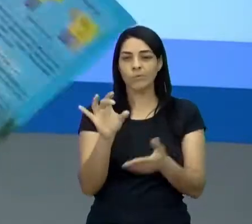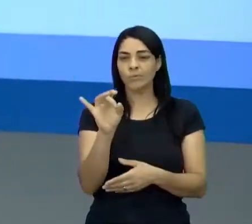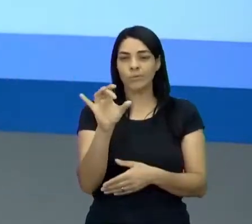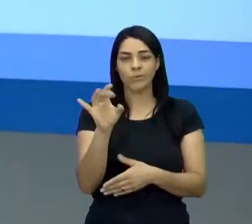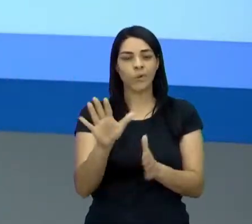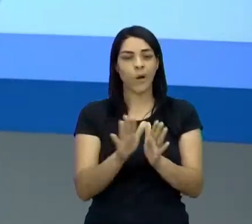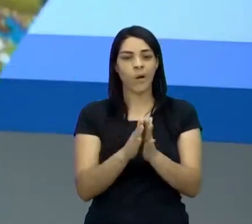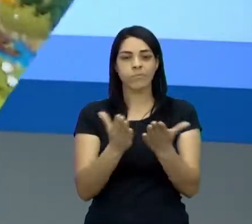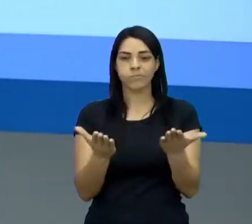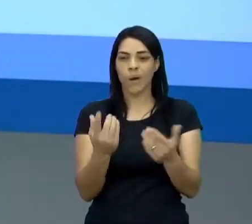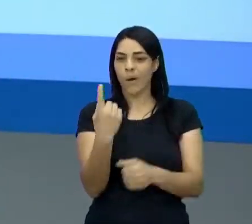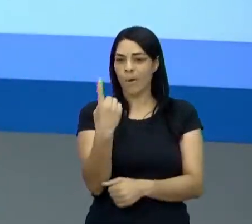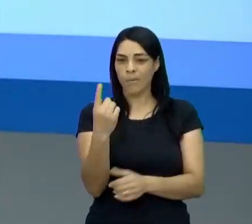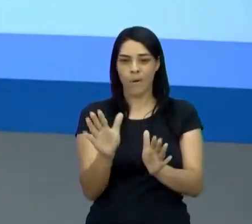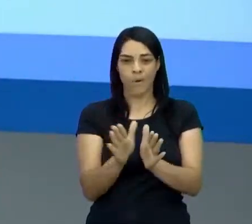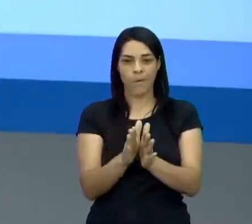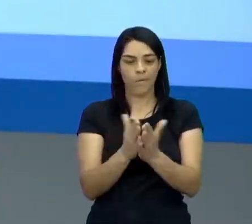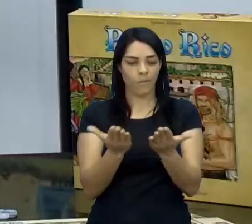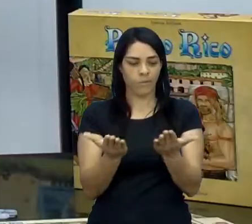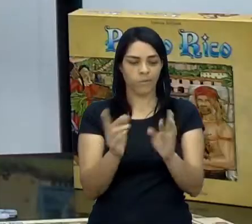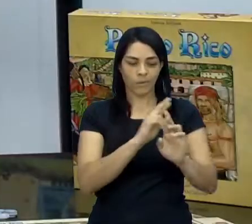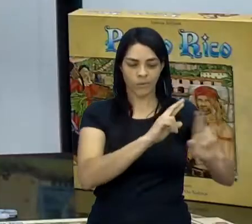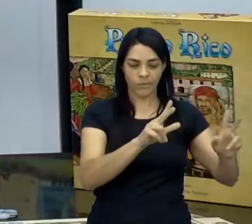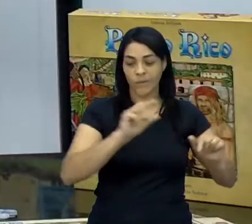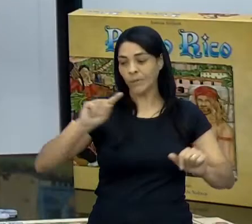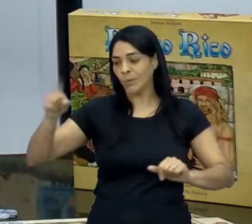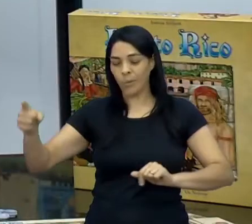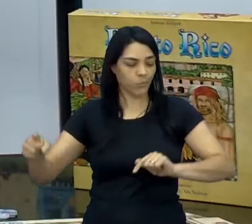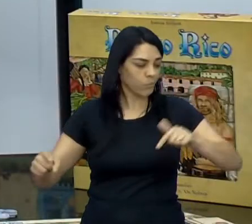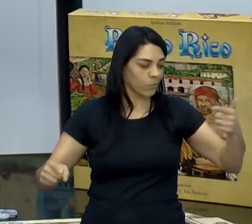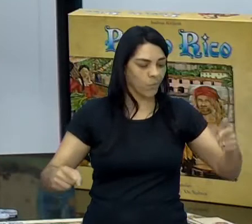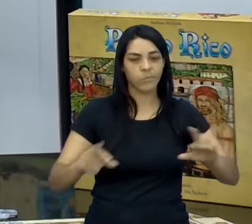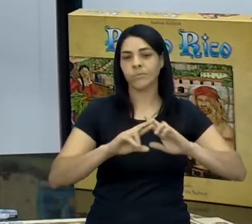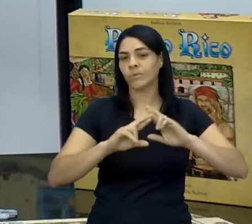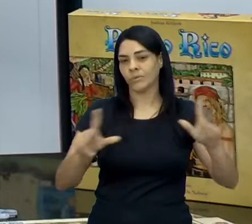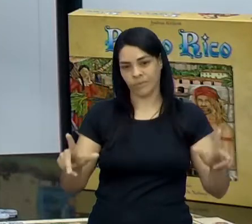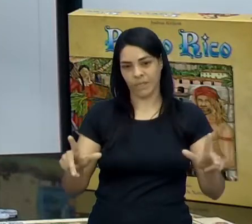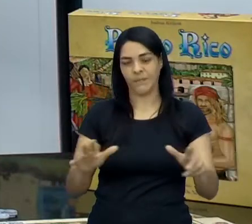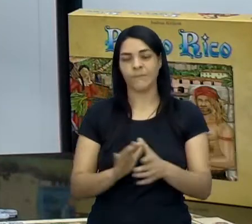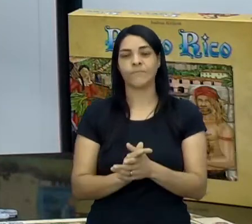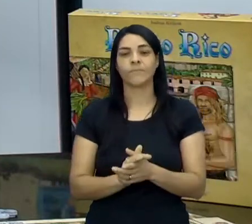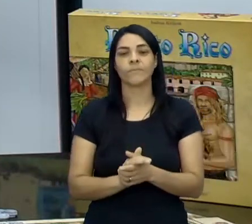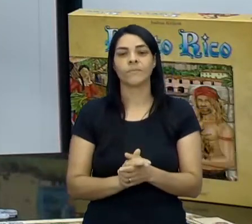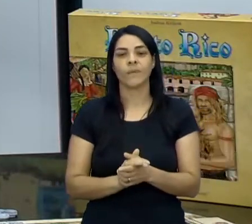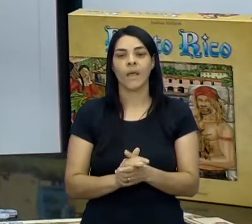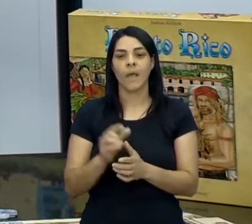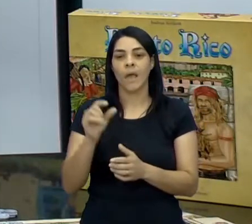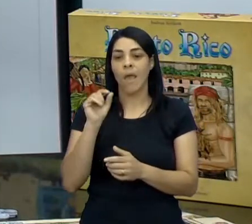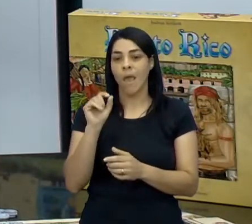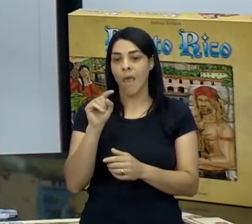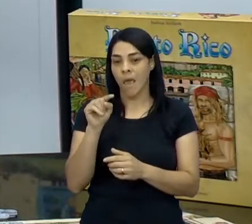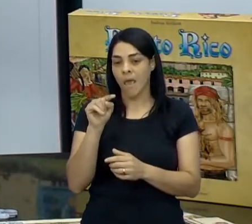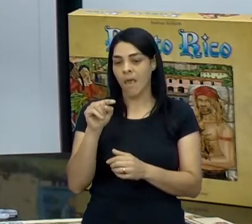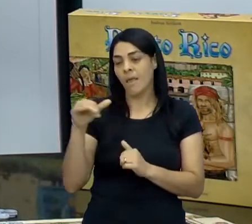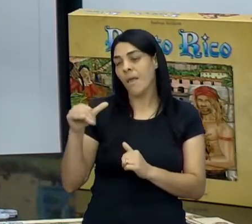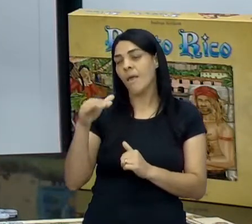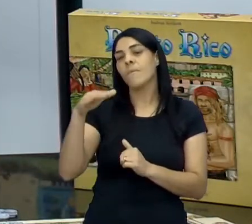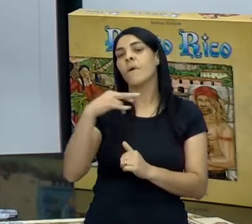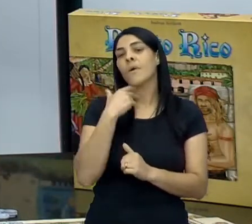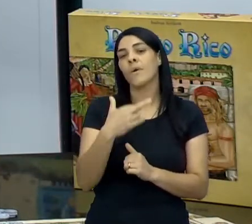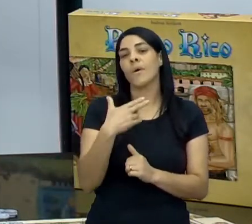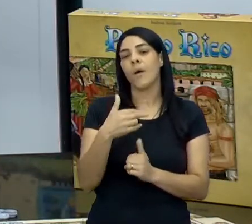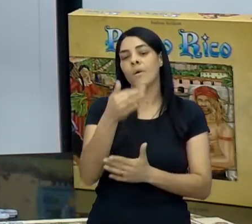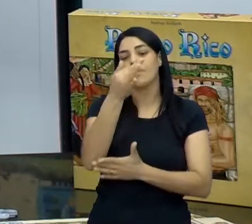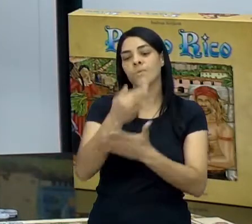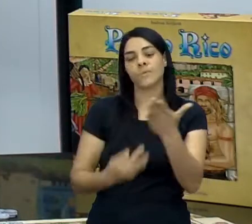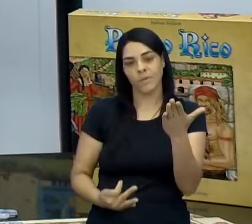o manual do King Domino, diferente do Agrícola, por exemplo, que tem mais páginas. Então, quais são os